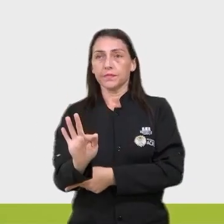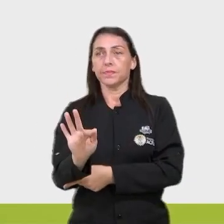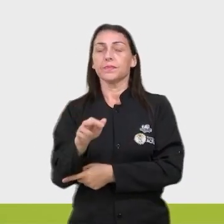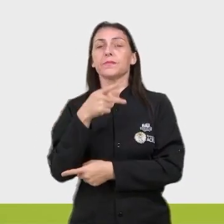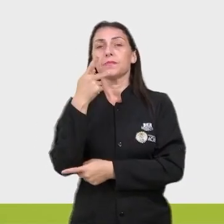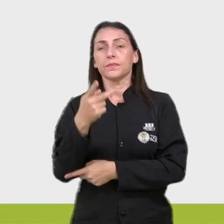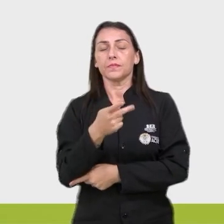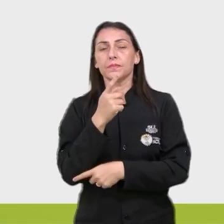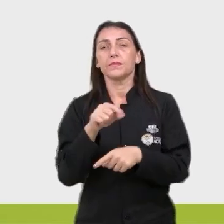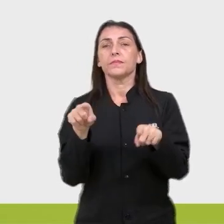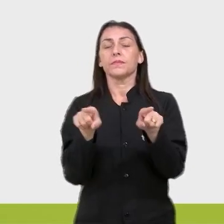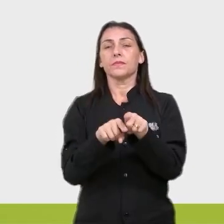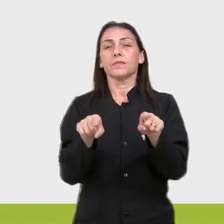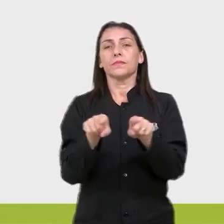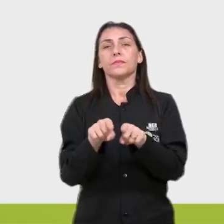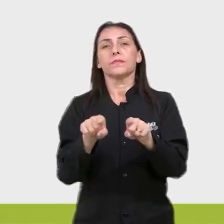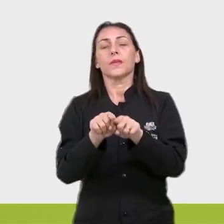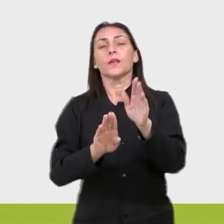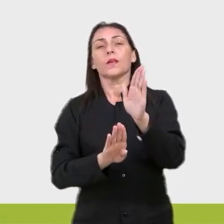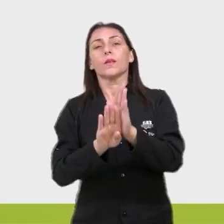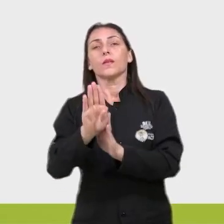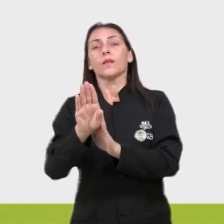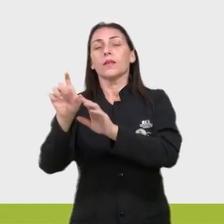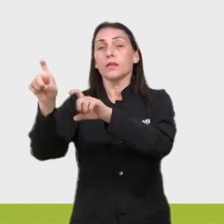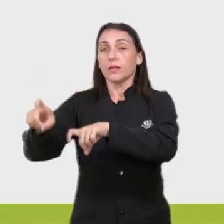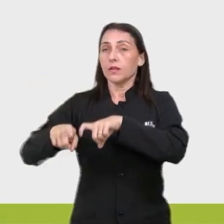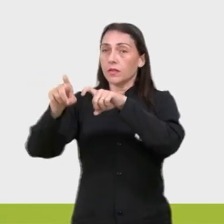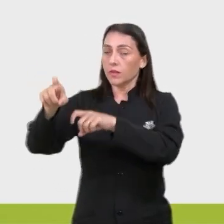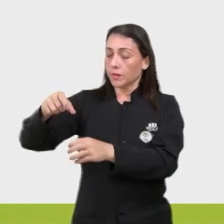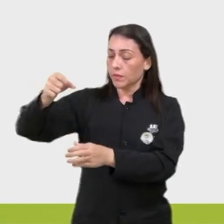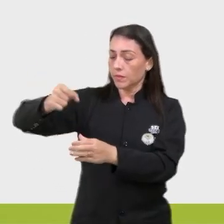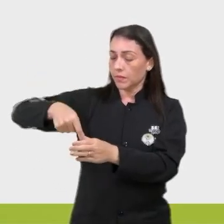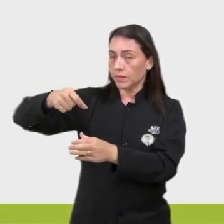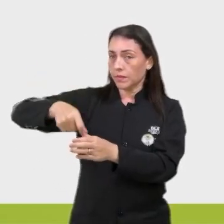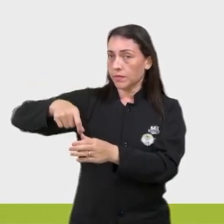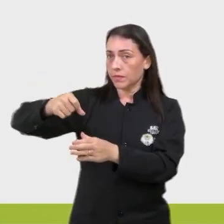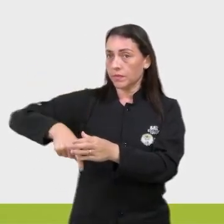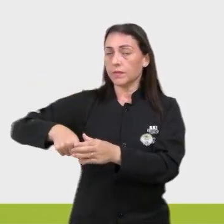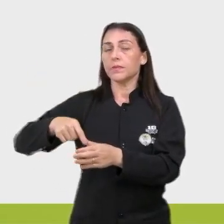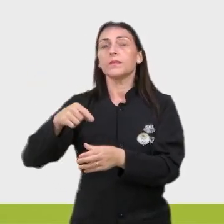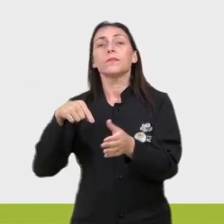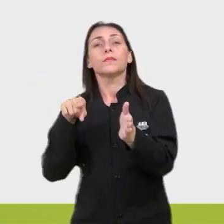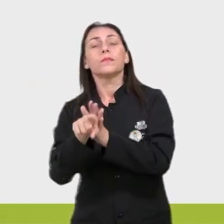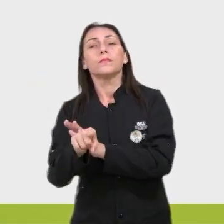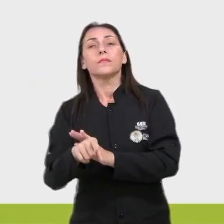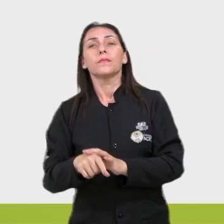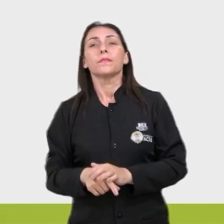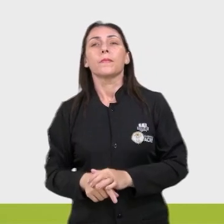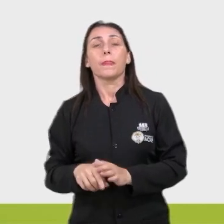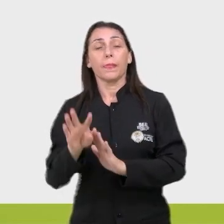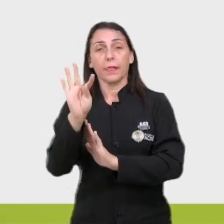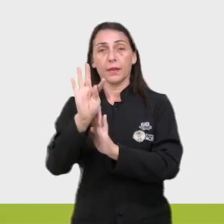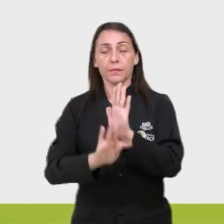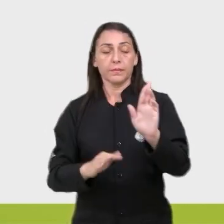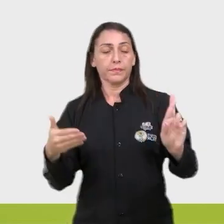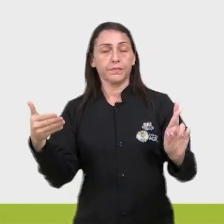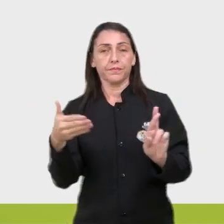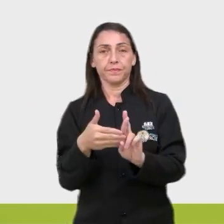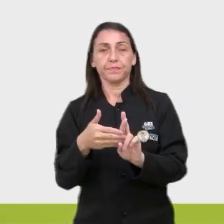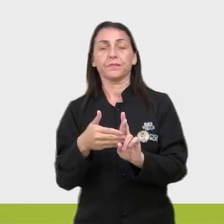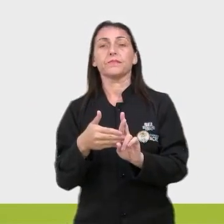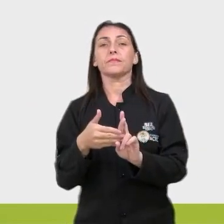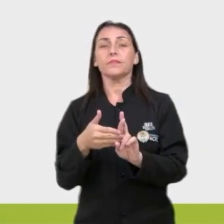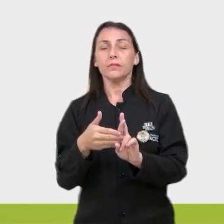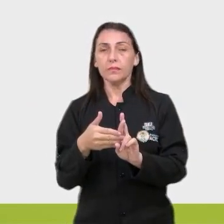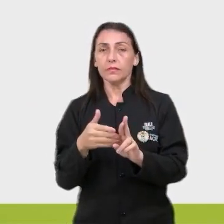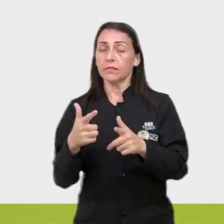está falando sobre o avanço da cultura, das plantações. E aí o comando da questão diz: o texto refere-se a uma